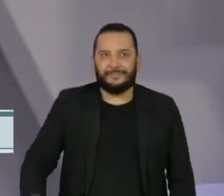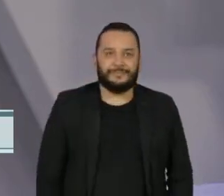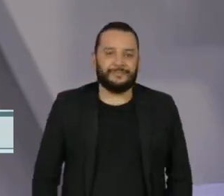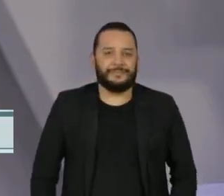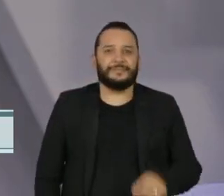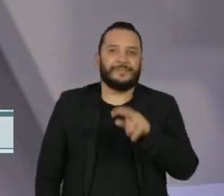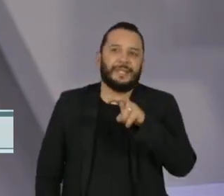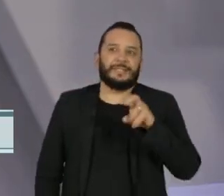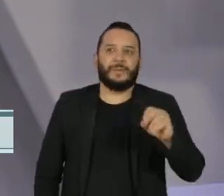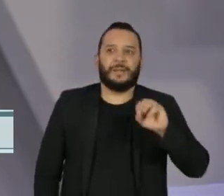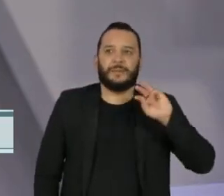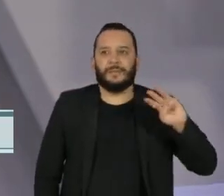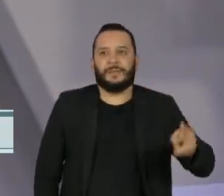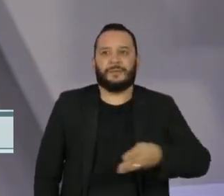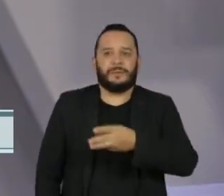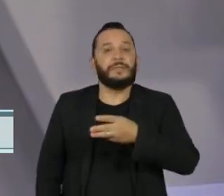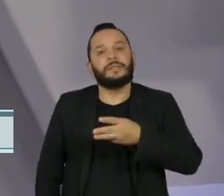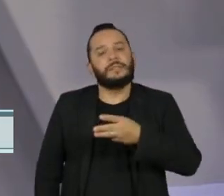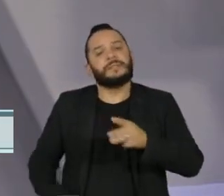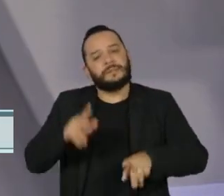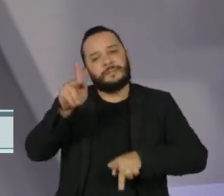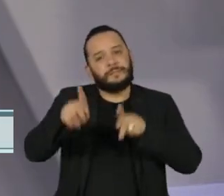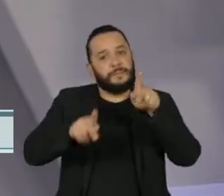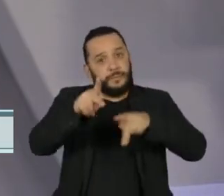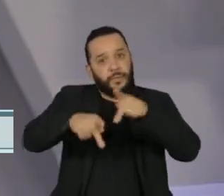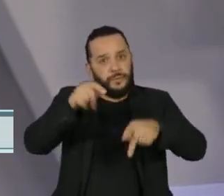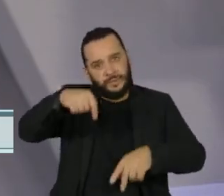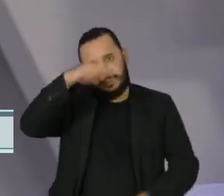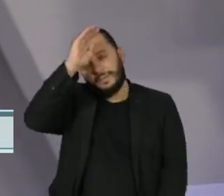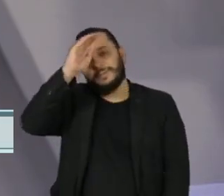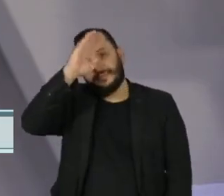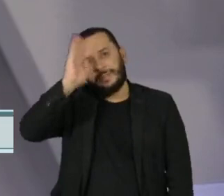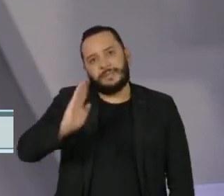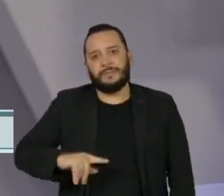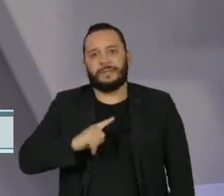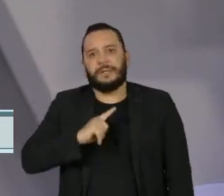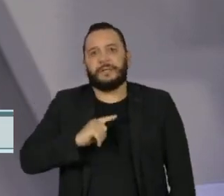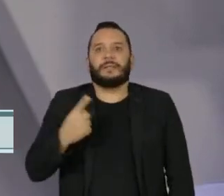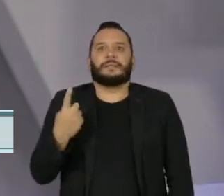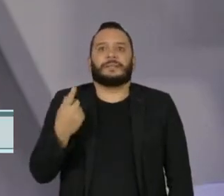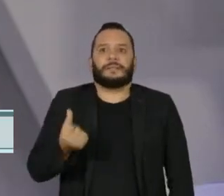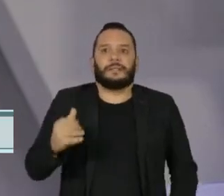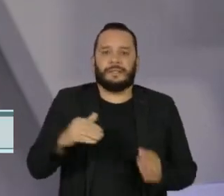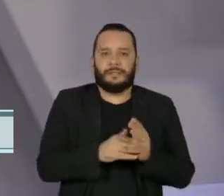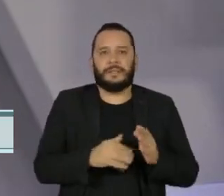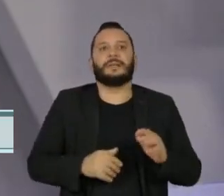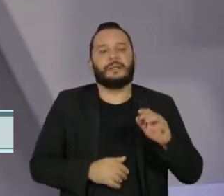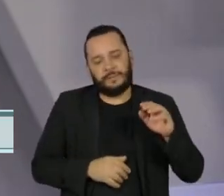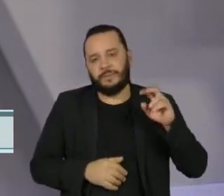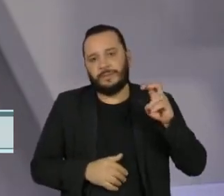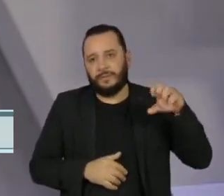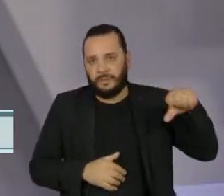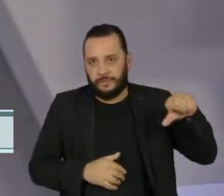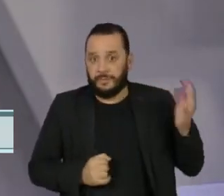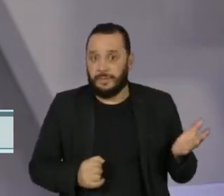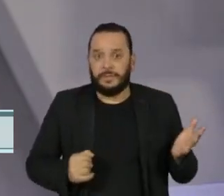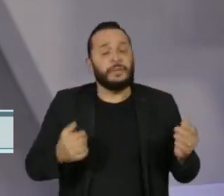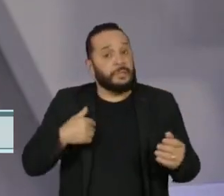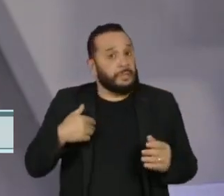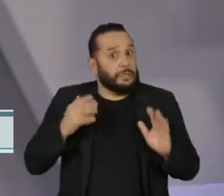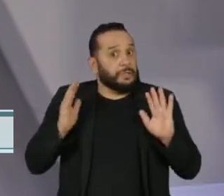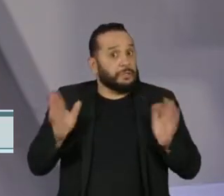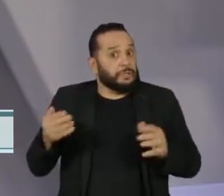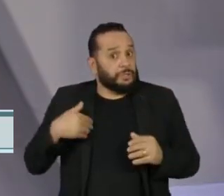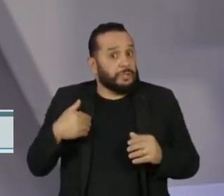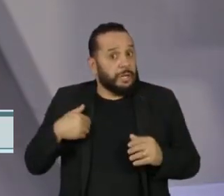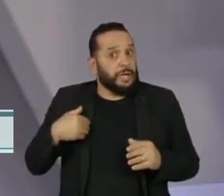50 milhões de brasileiros têm entre 16 e 29 anos. Nos últimos 2 anos, a qualidade e quantidade de políticas